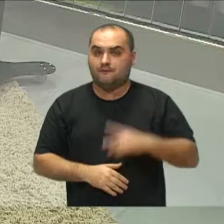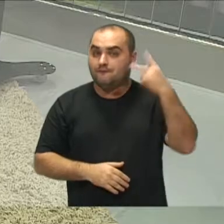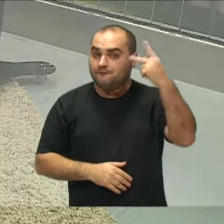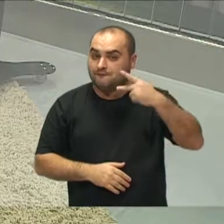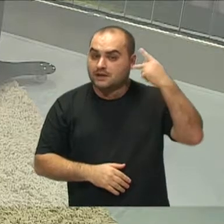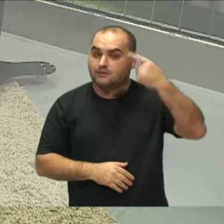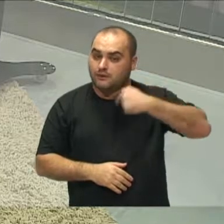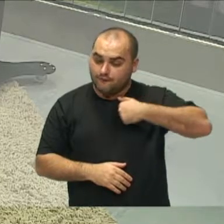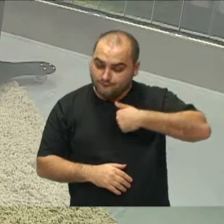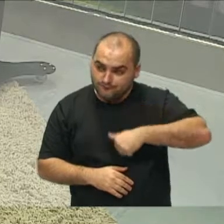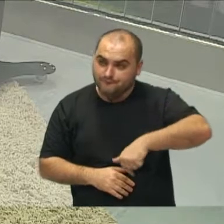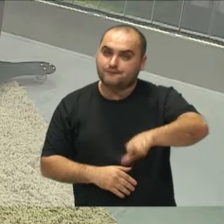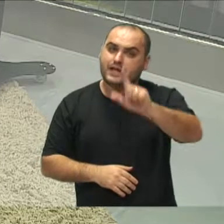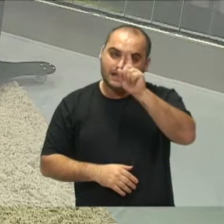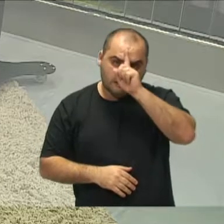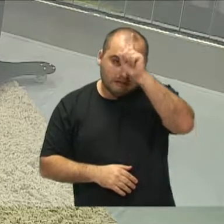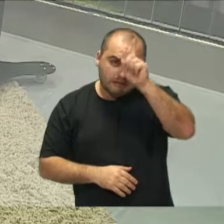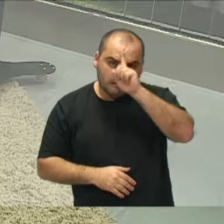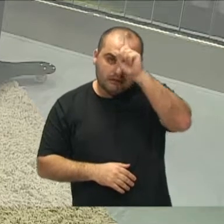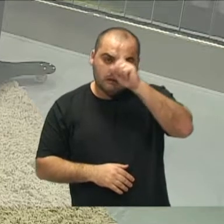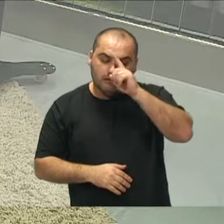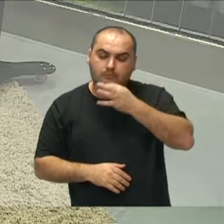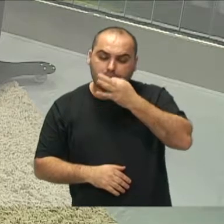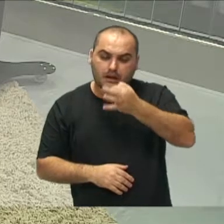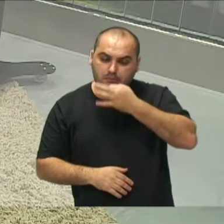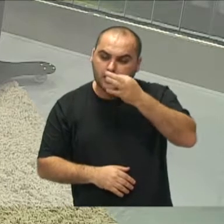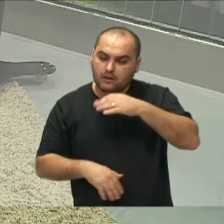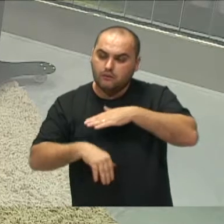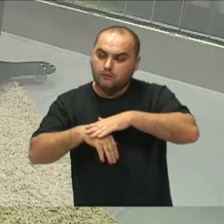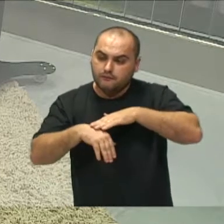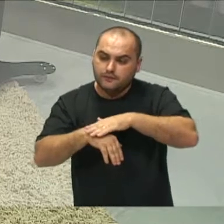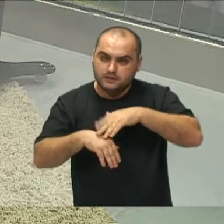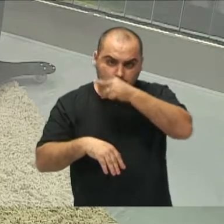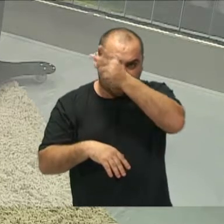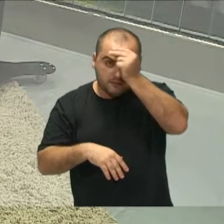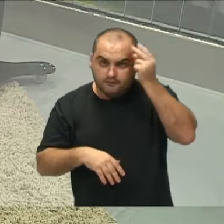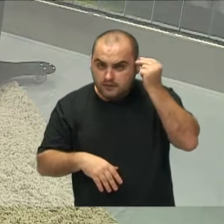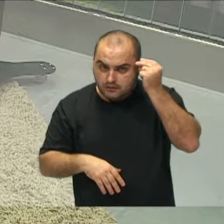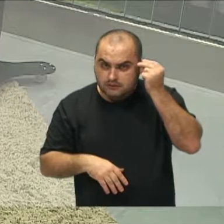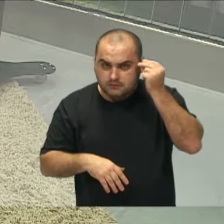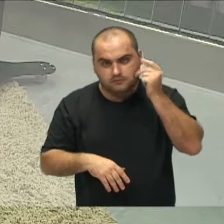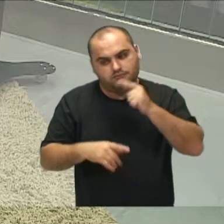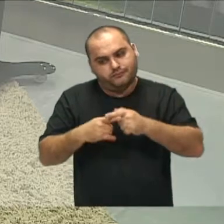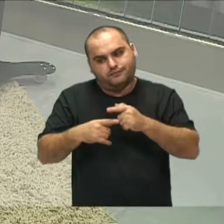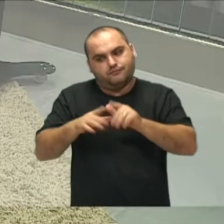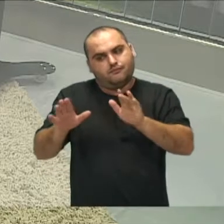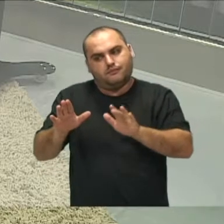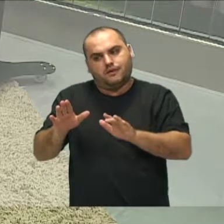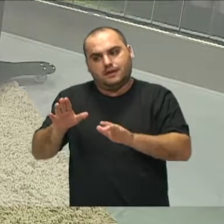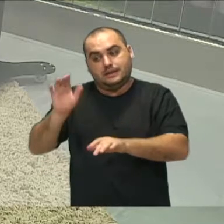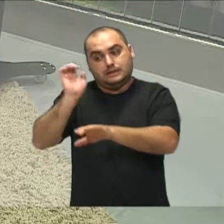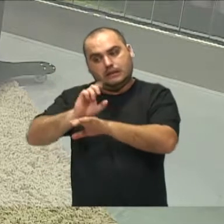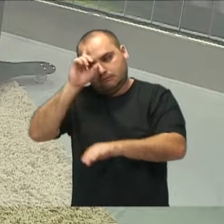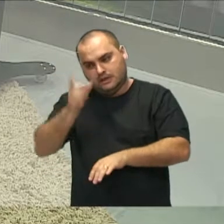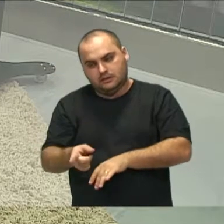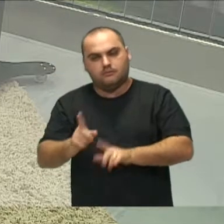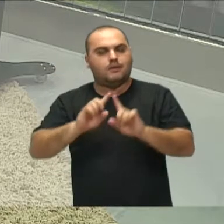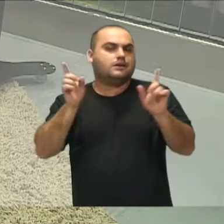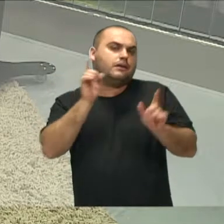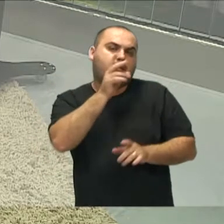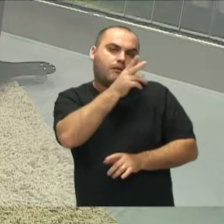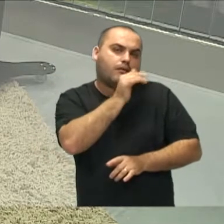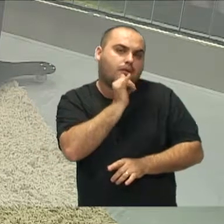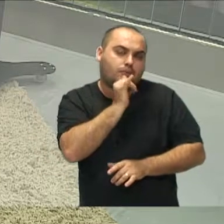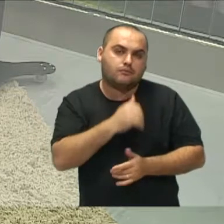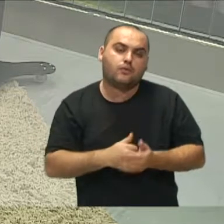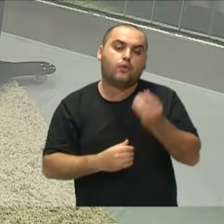vai dar ideias e palpites para o prefeito, quando for o caso dele, né? Porque isso aí é estadual, mas é só como um exemplo. De como a